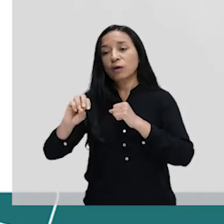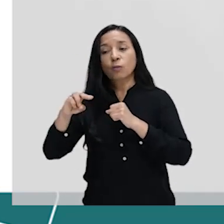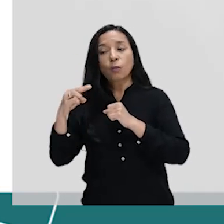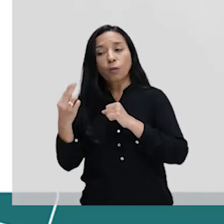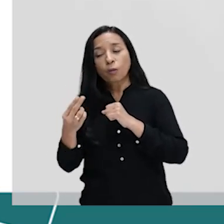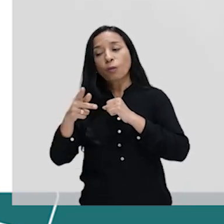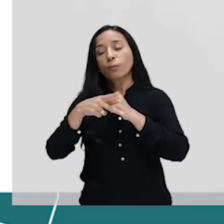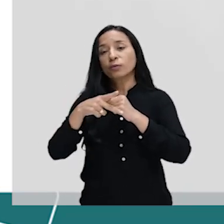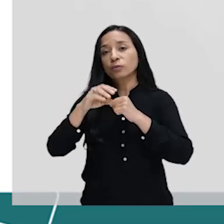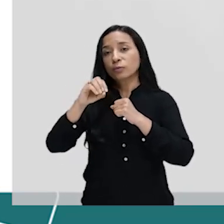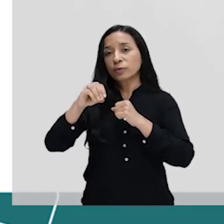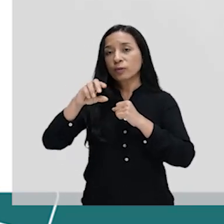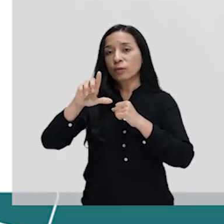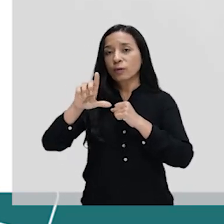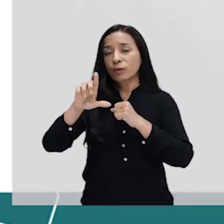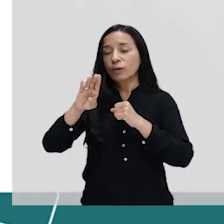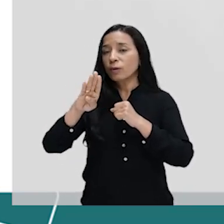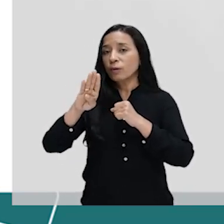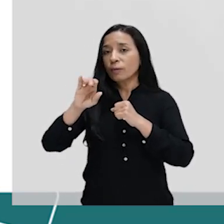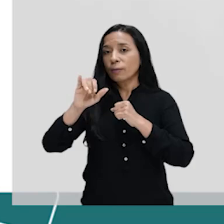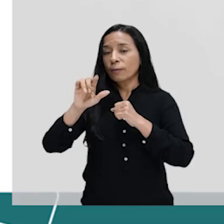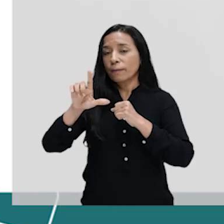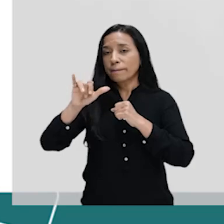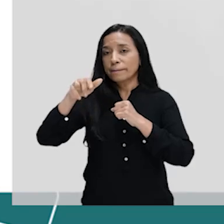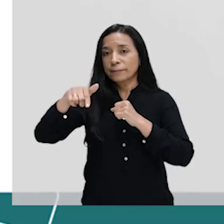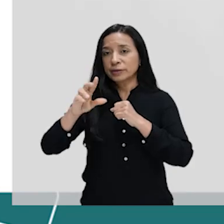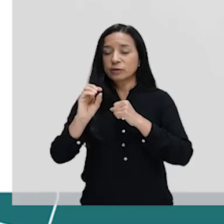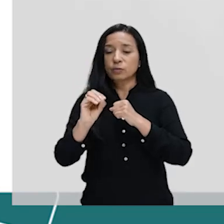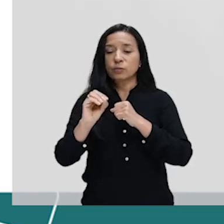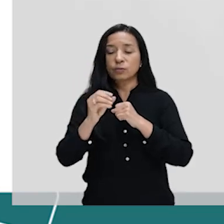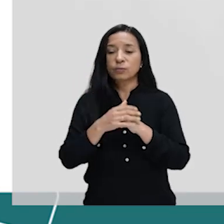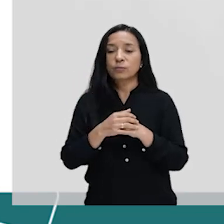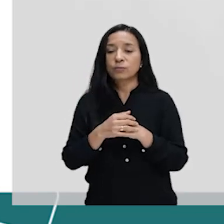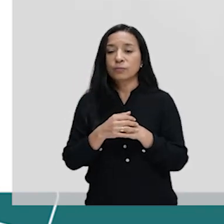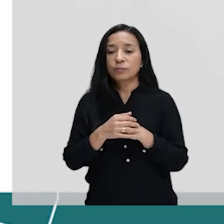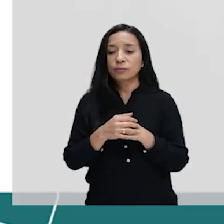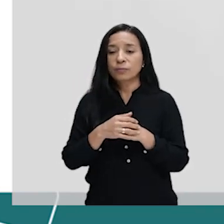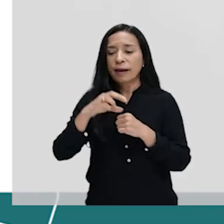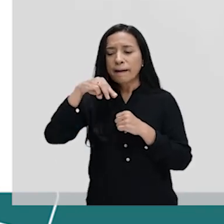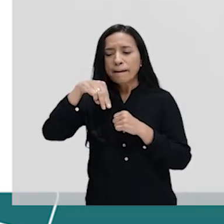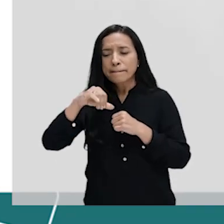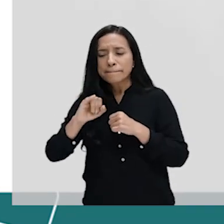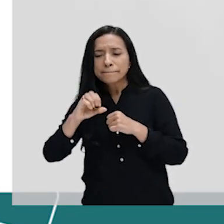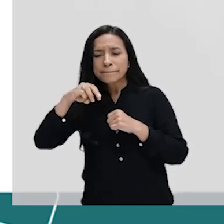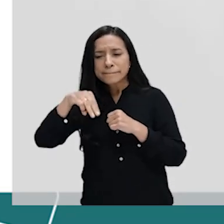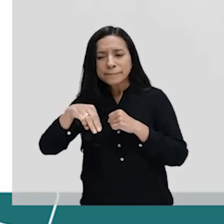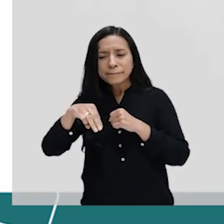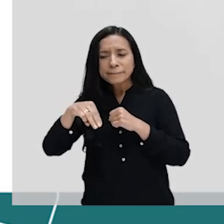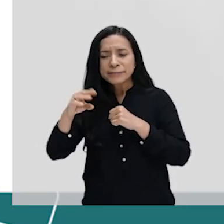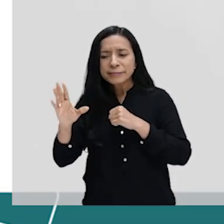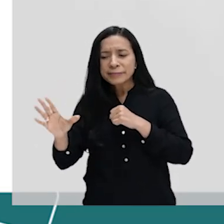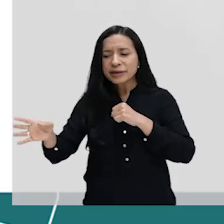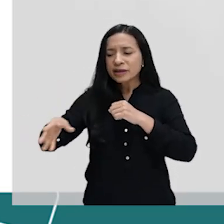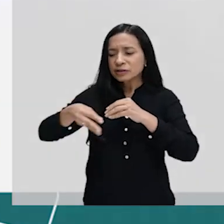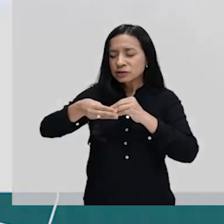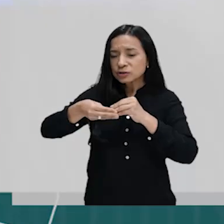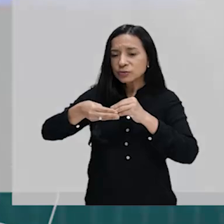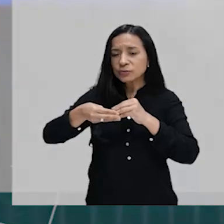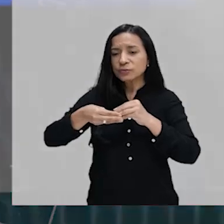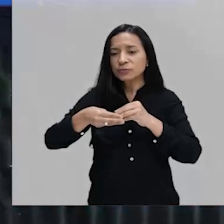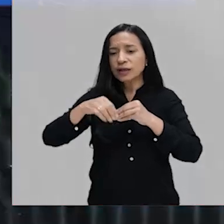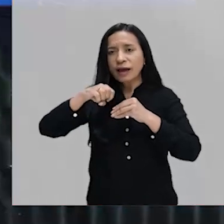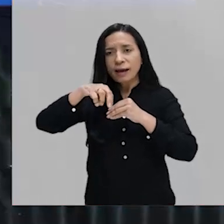né? Imaginem vocês, se vocês recebem lá no aplicativo de vocês, me adiciona aí. Então, só pelo